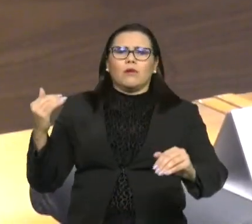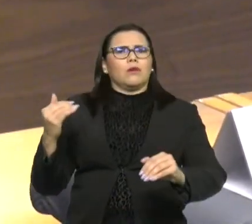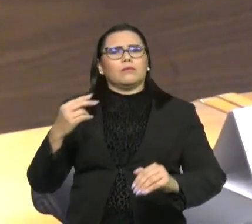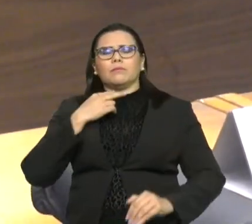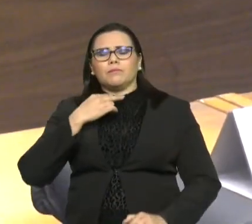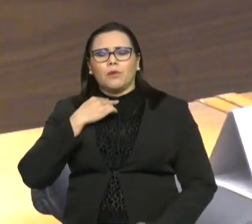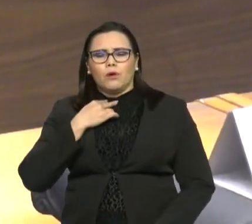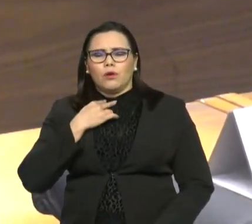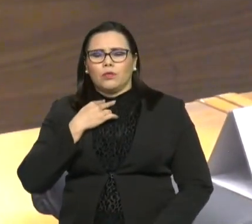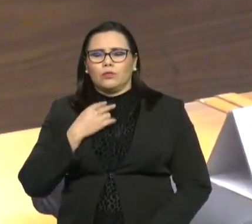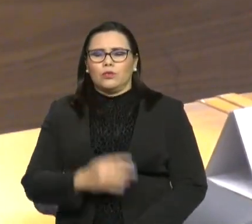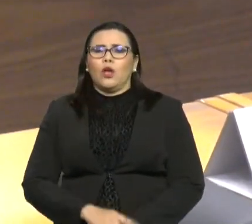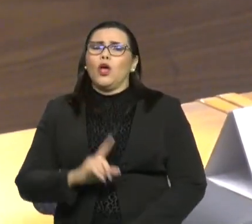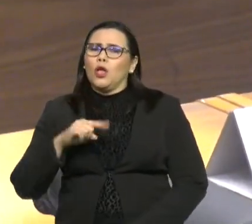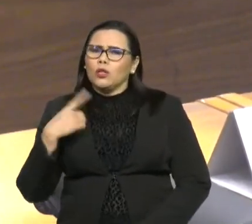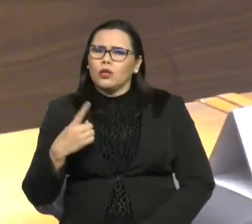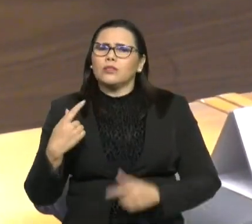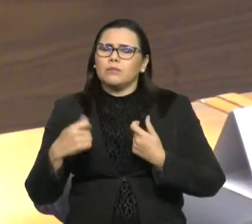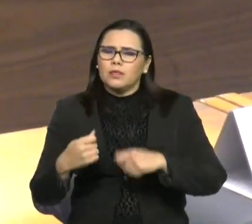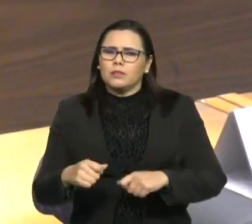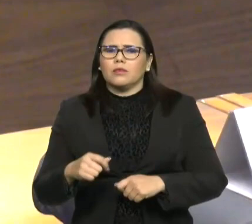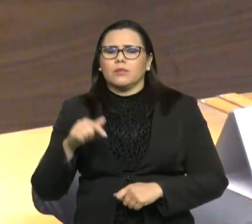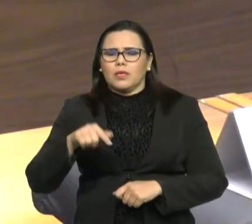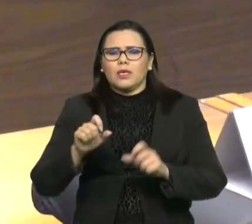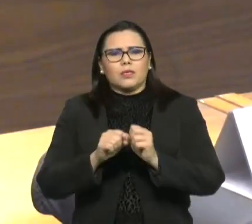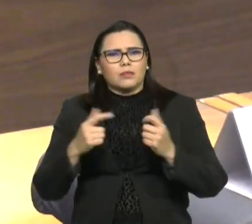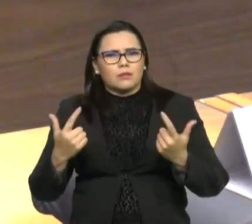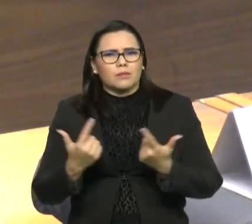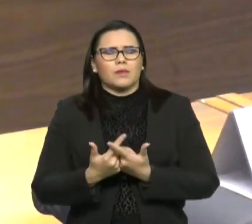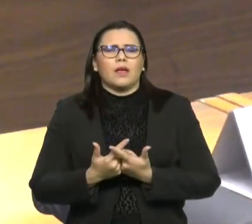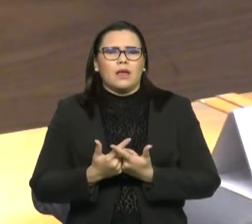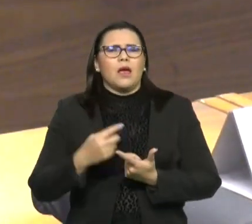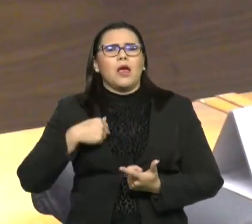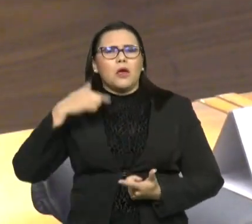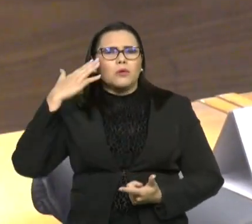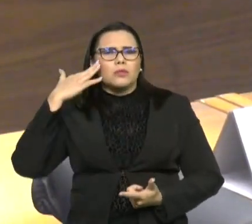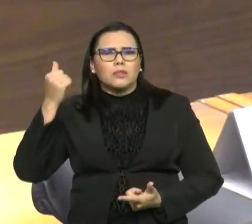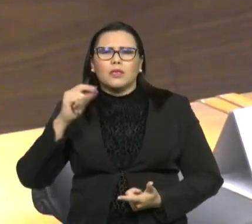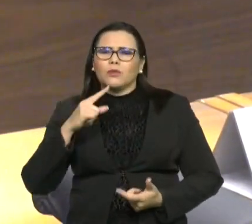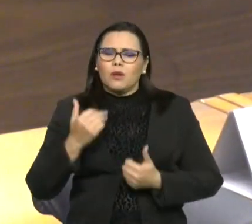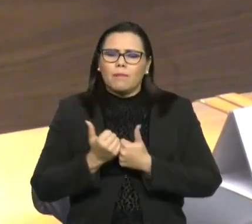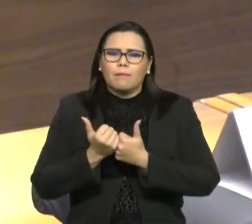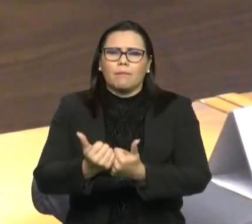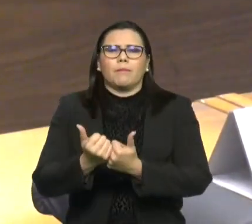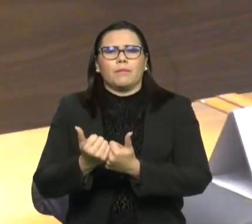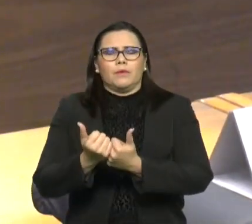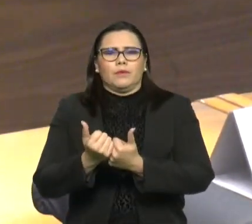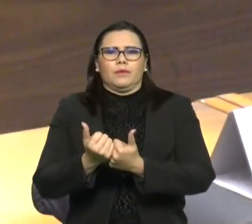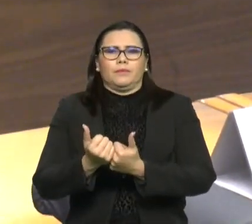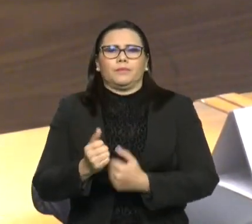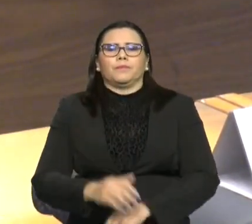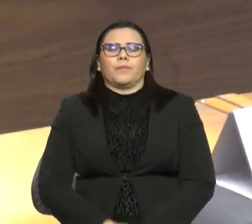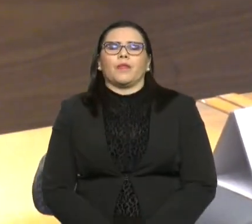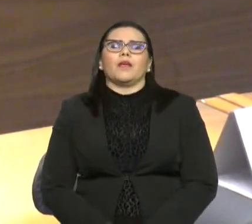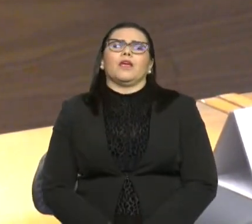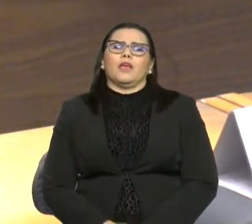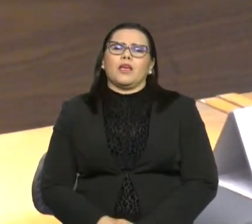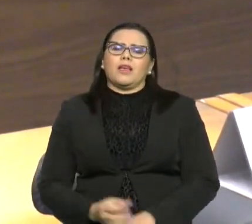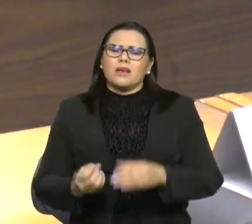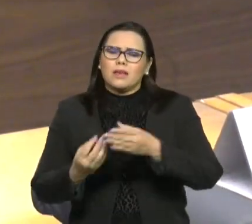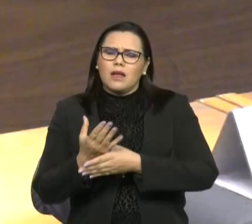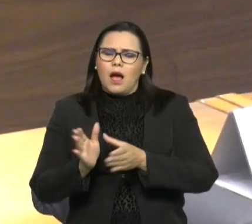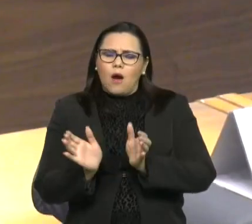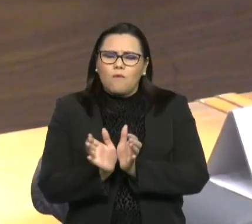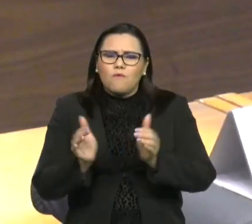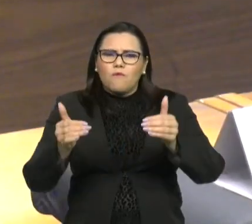certeza que essa casa haverá de apoiar esse discurso, e vamos trazer para um fórum próprio aqui